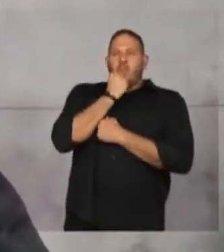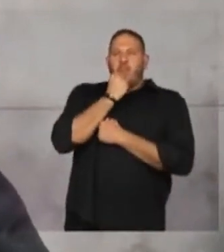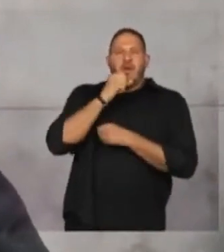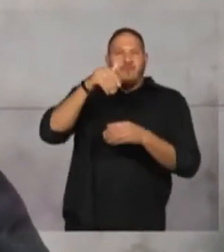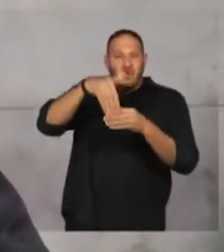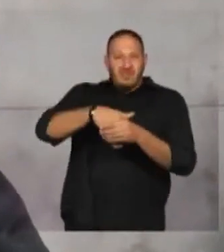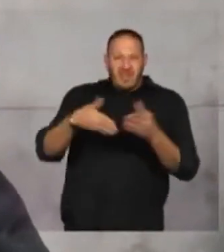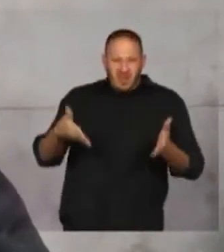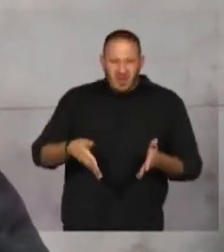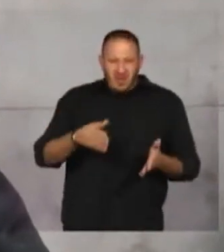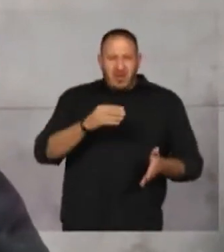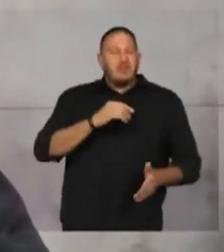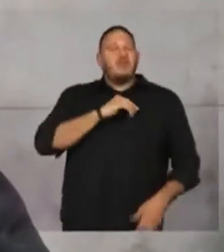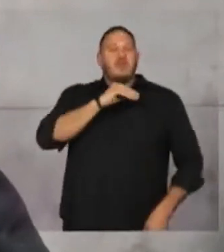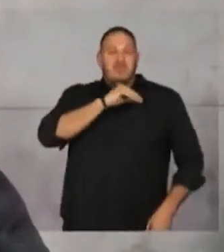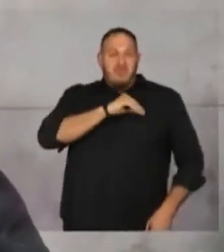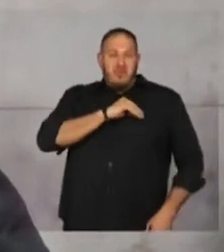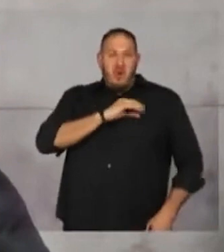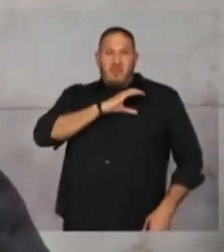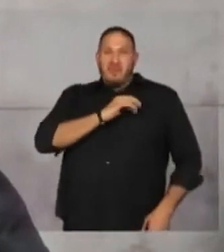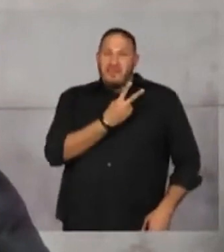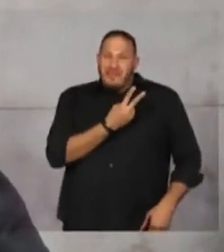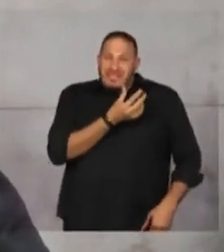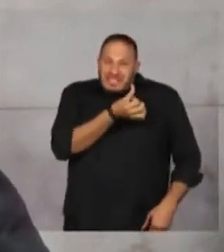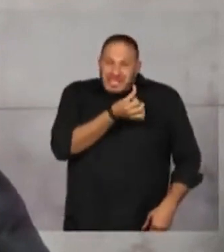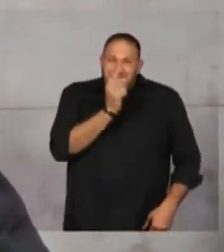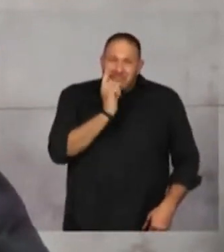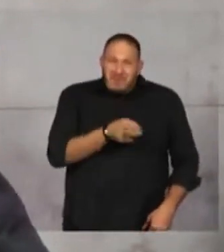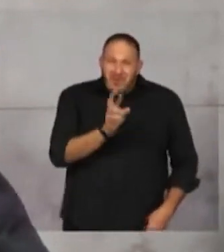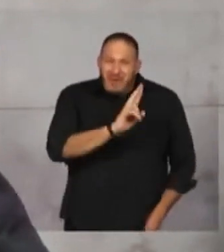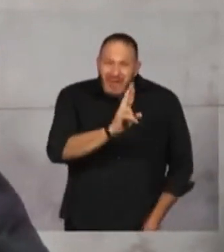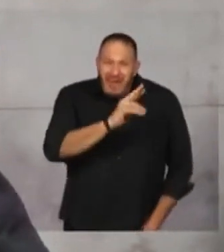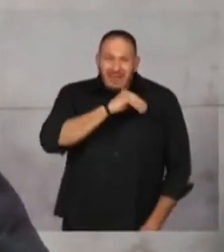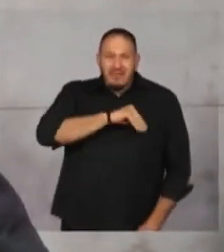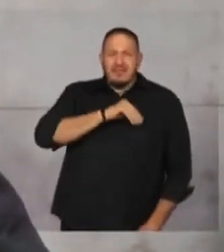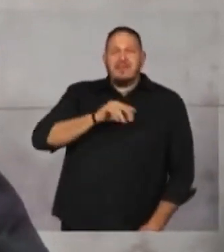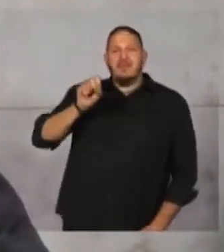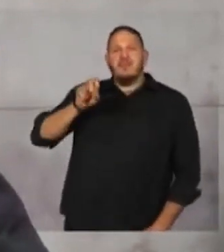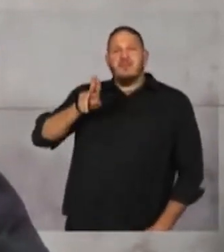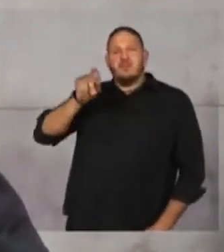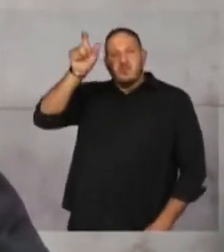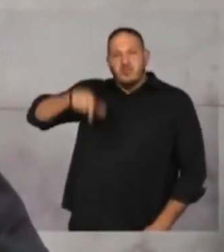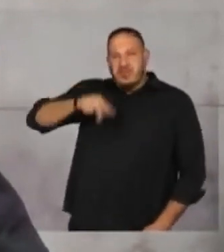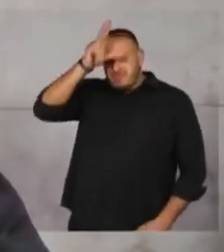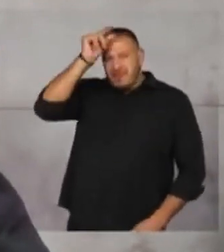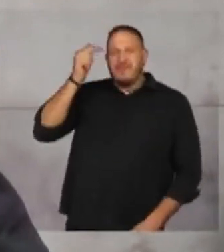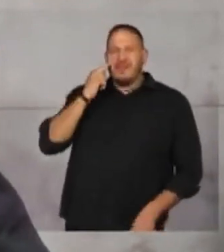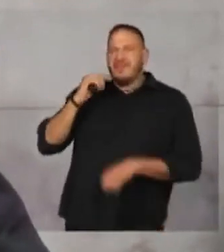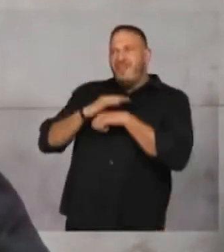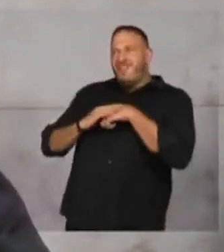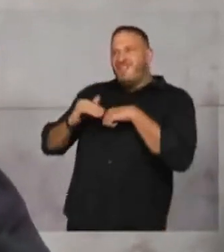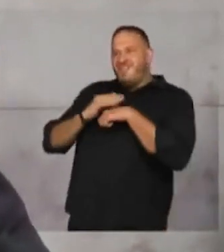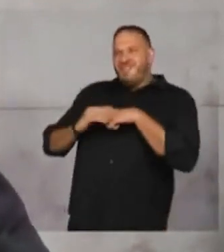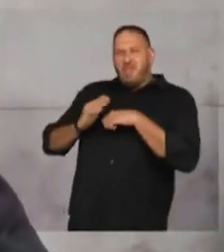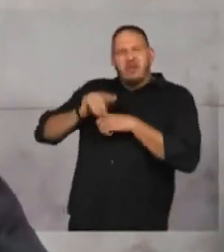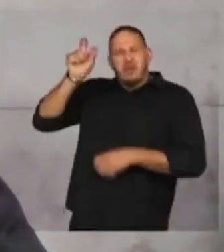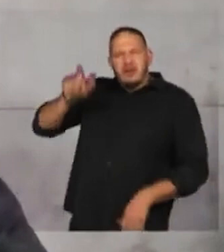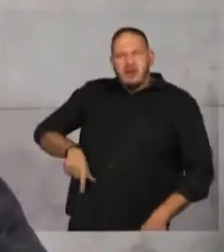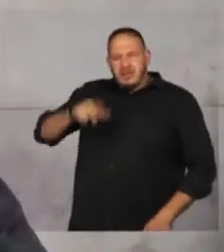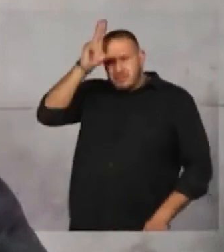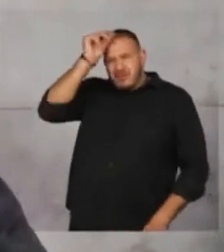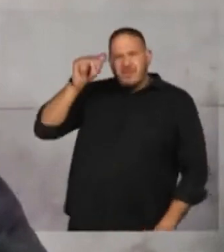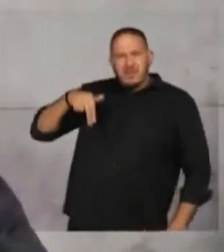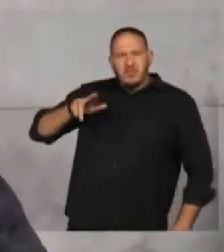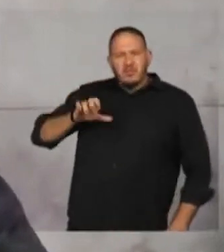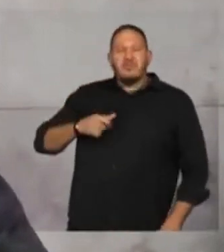de 26 mil reais, um aumento que vai levar para 26 mil reais o salário dos subprefeitos para agradar o prefeito Ricardo Nunes, ainda